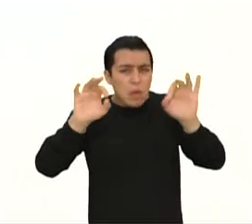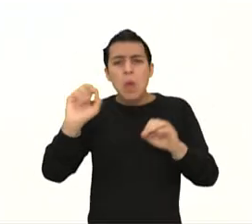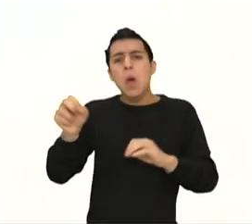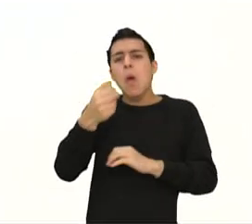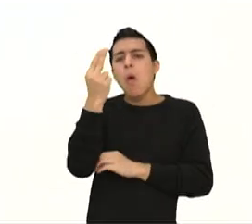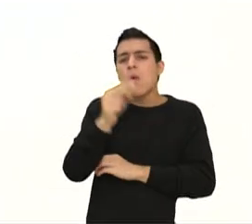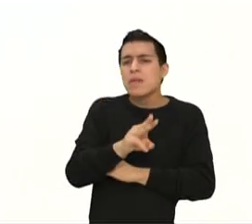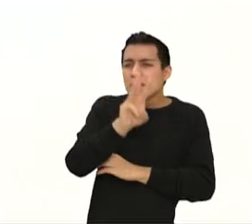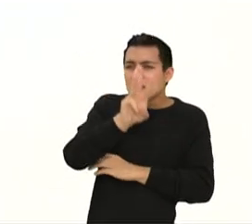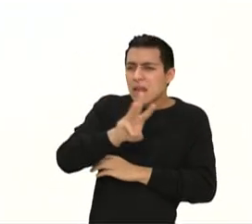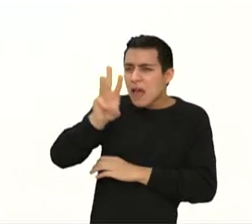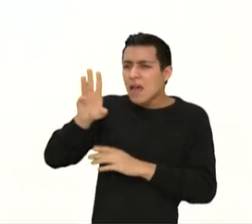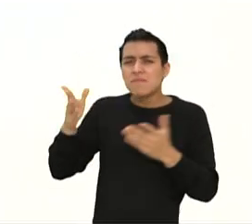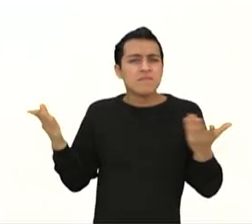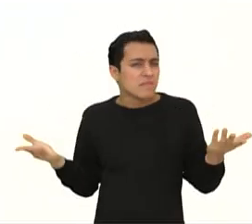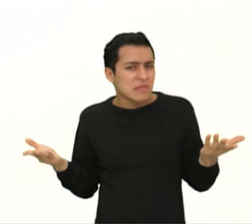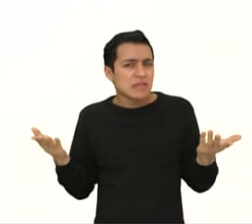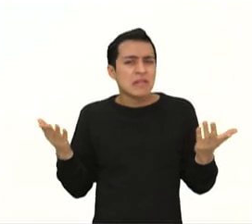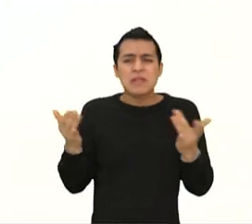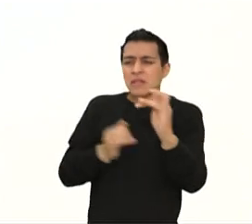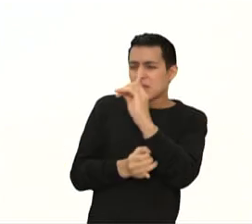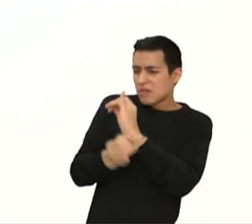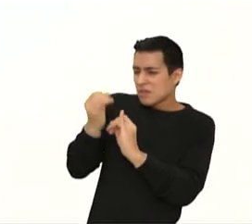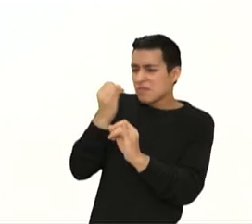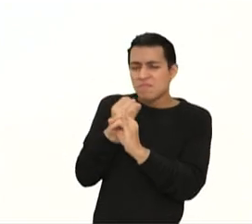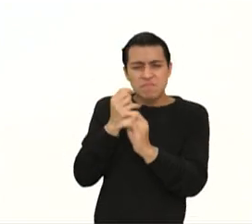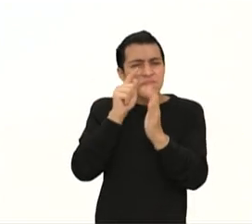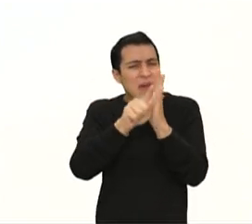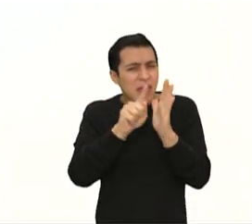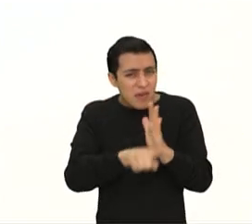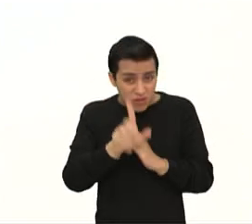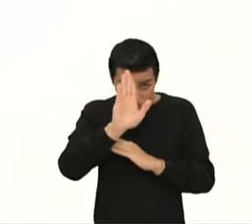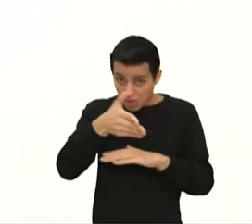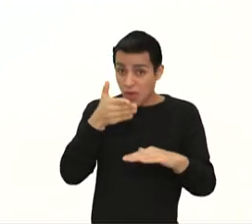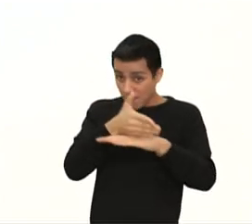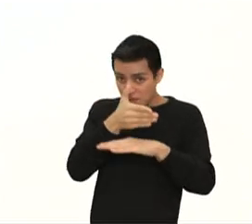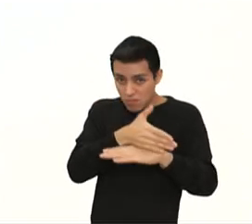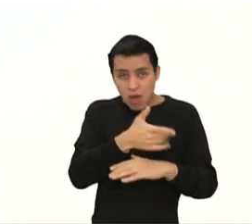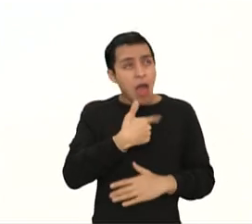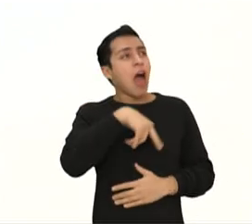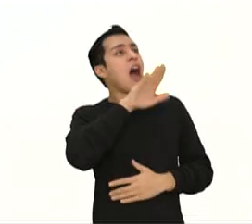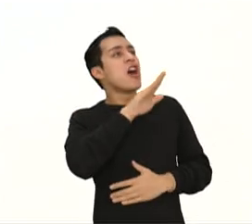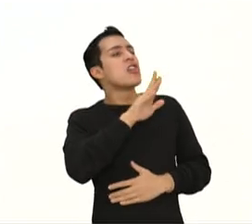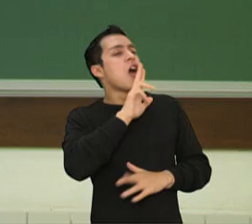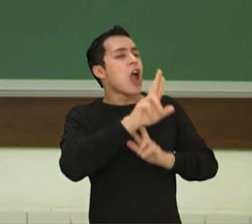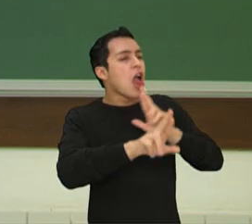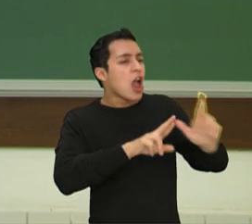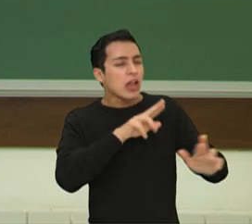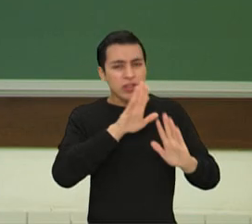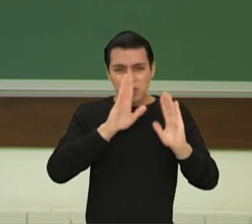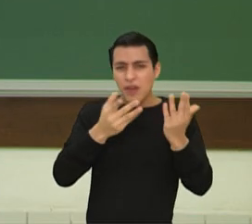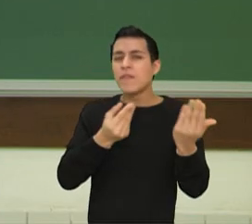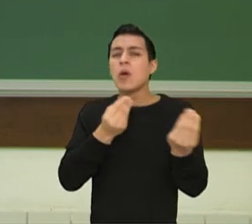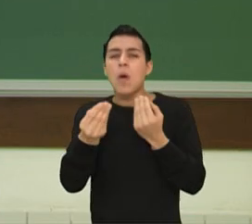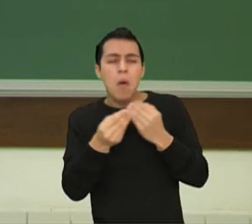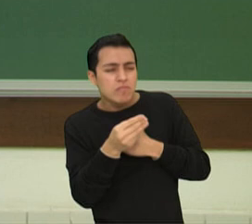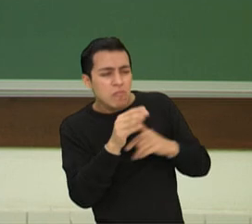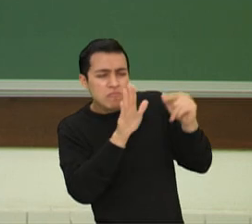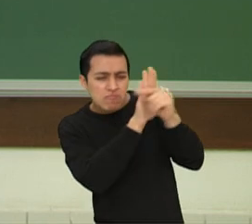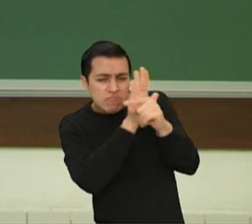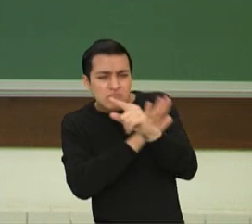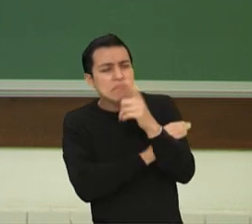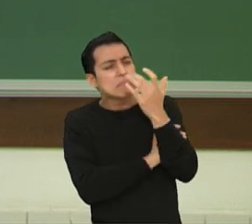site da internet, uma enquete? Já participou da enquete? Já viu a aplicação de uma